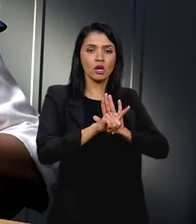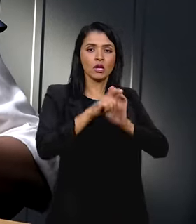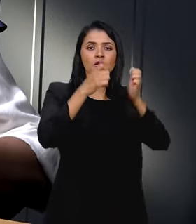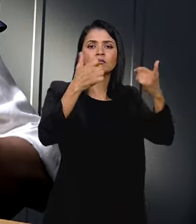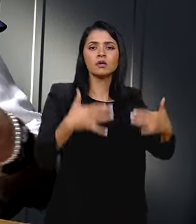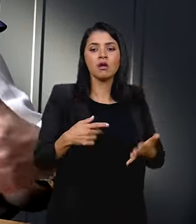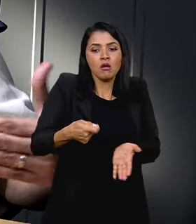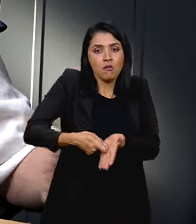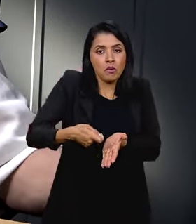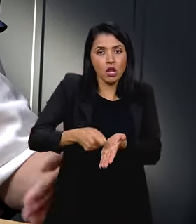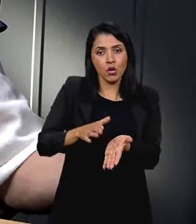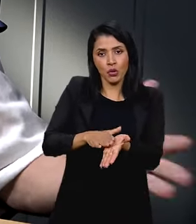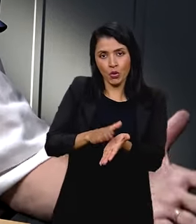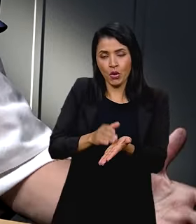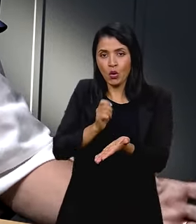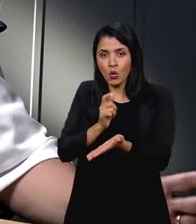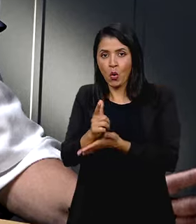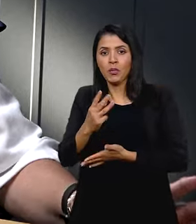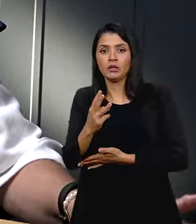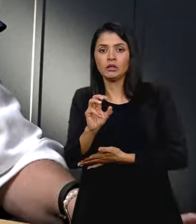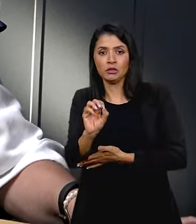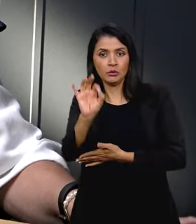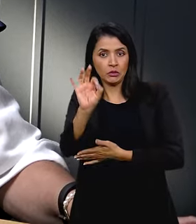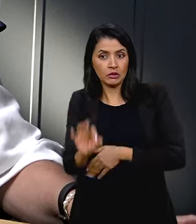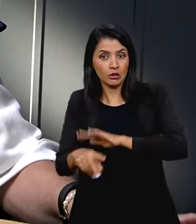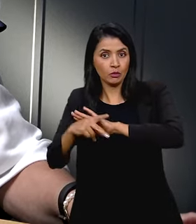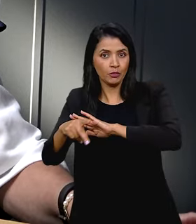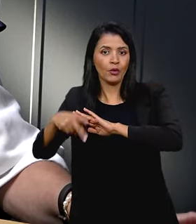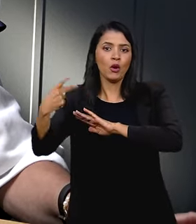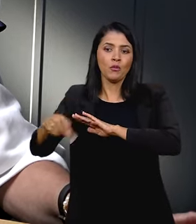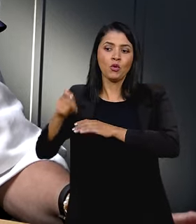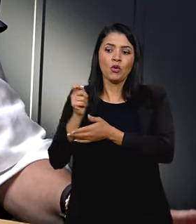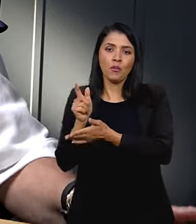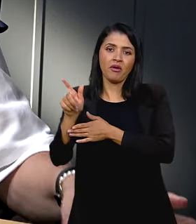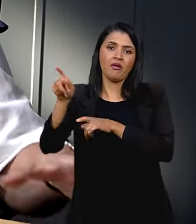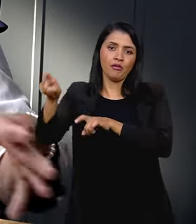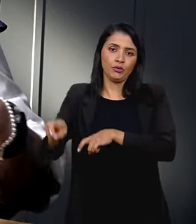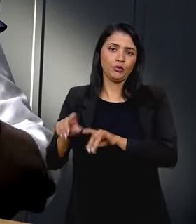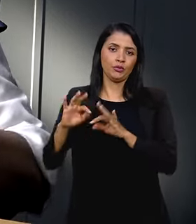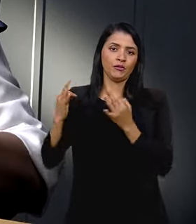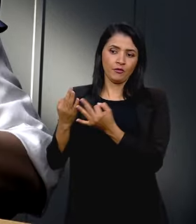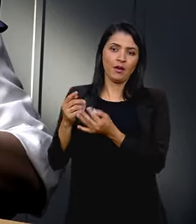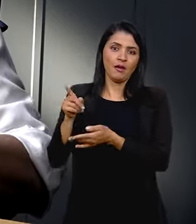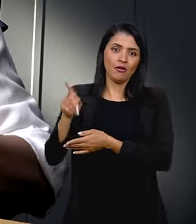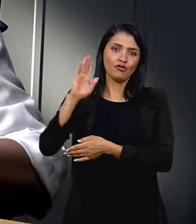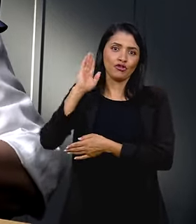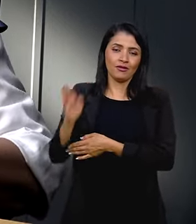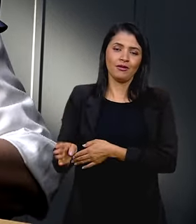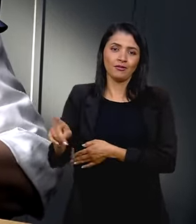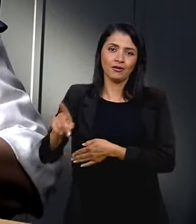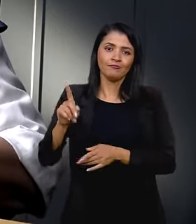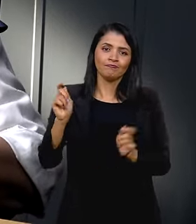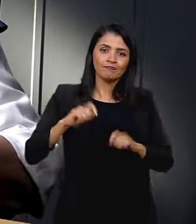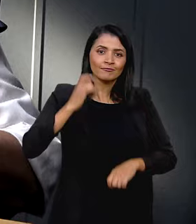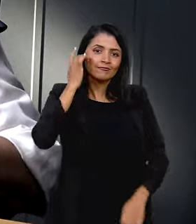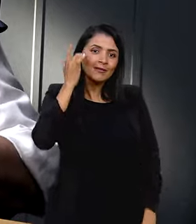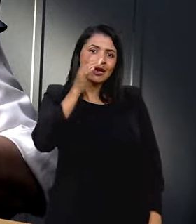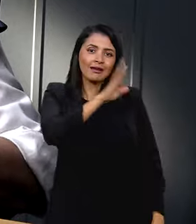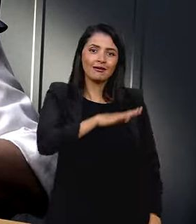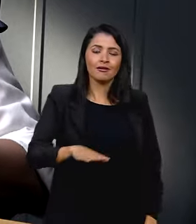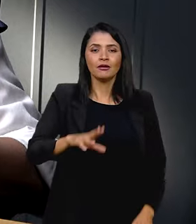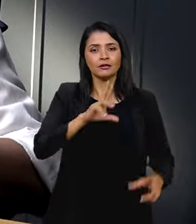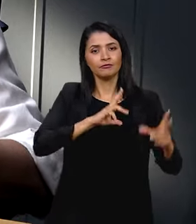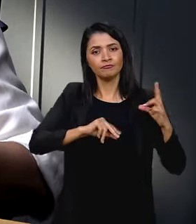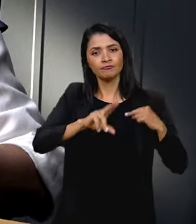fala da obrigatoriedade de compra a de 30% da Agricultura Familiar então também facilita ali que as crianças os